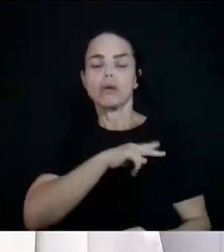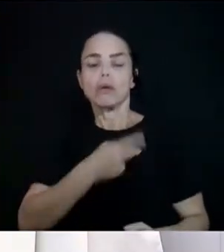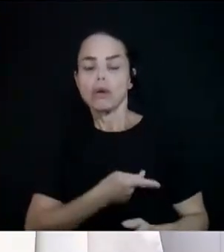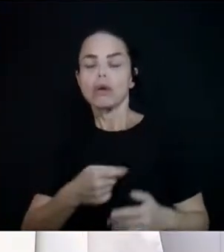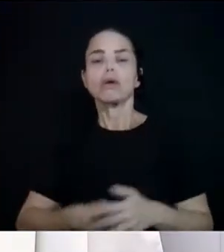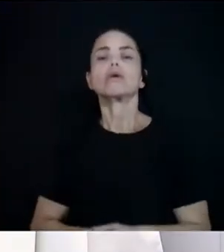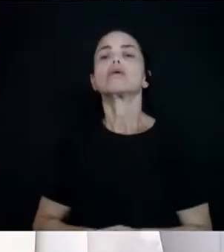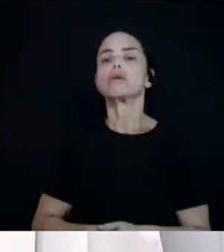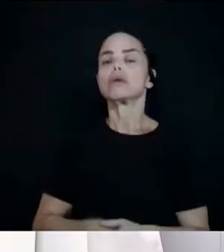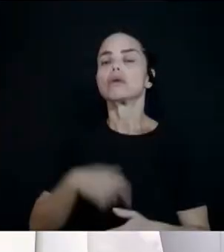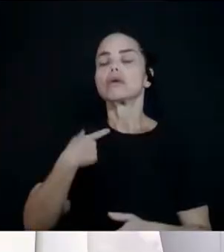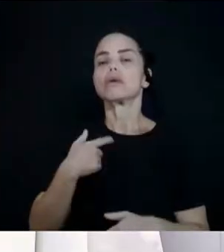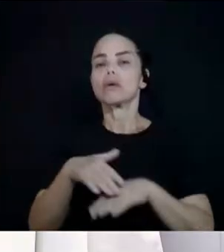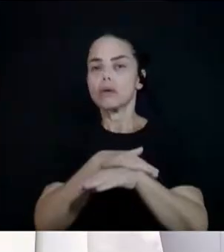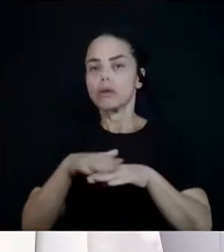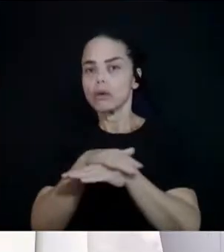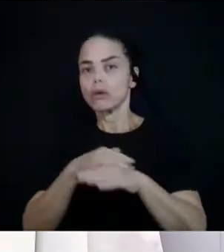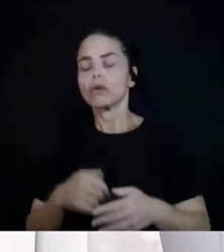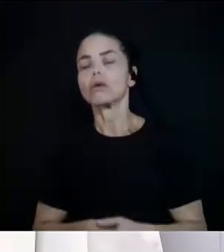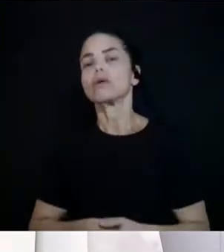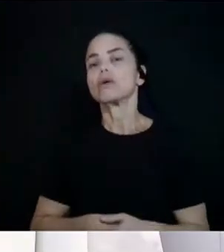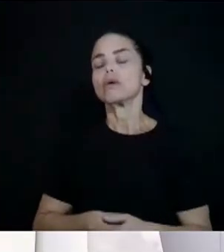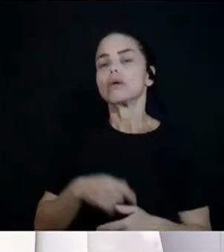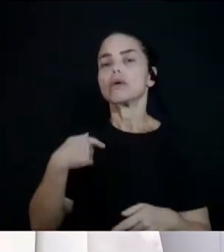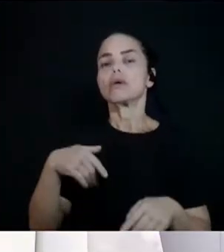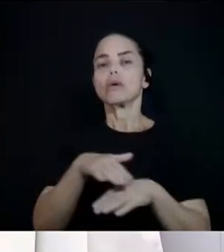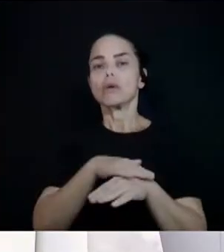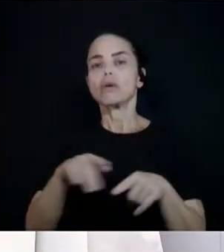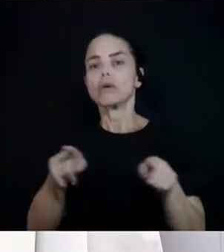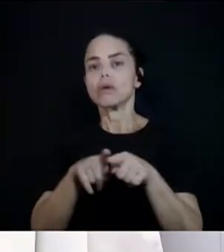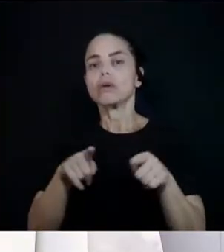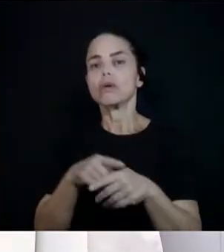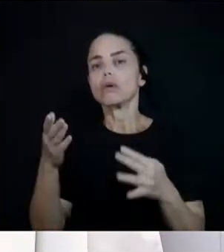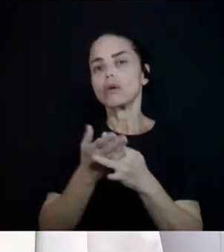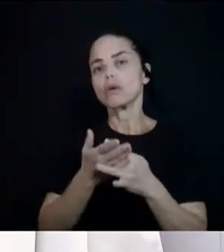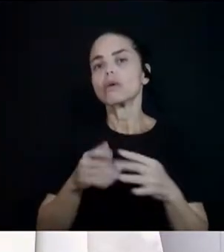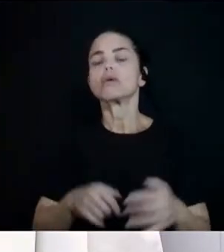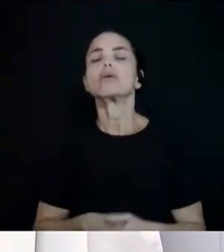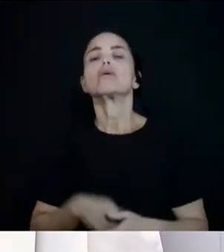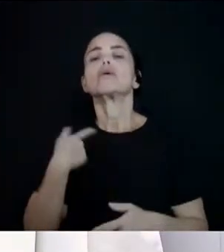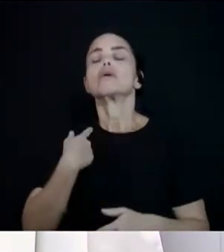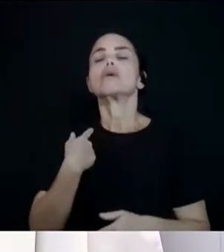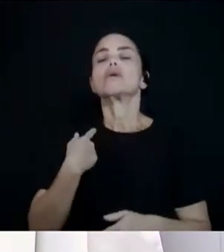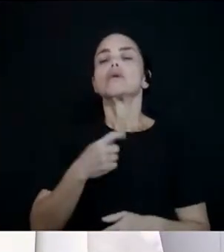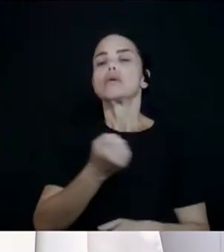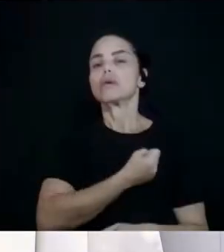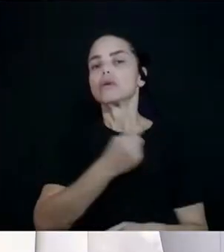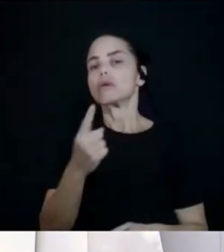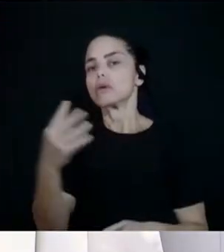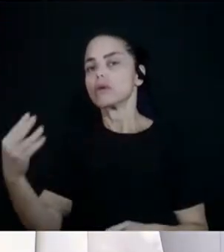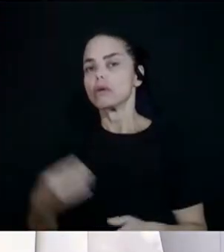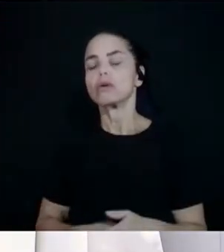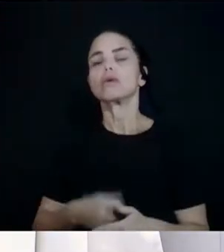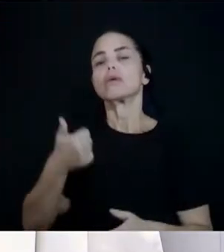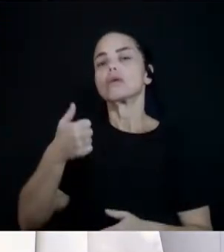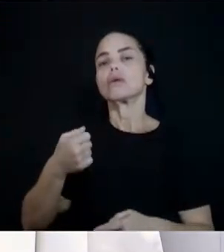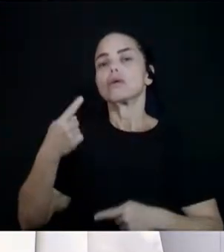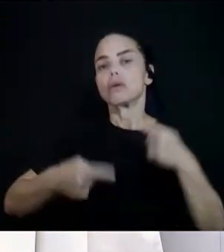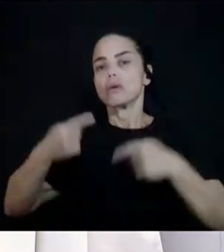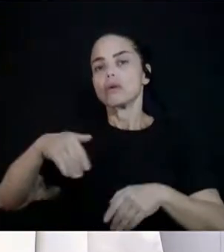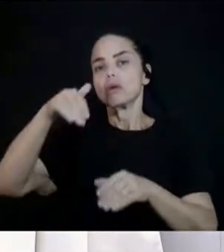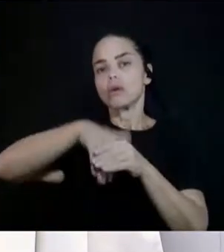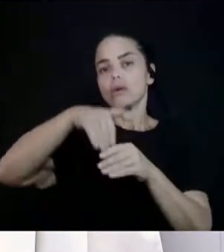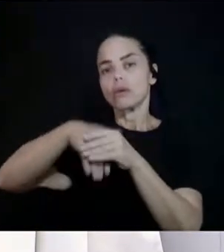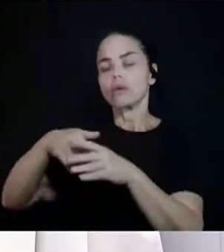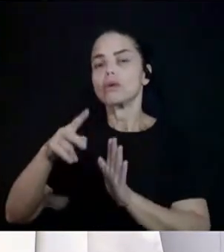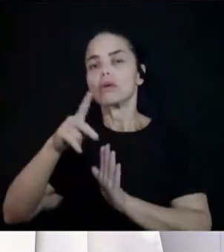gente. Também ele conversou conosco no intervalo regimental sobre o item 14, primeira discussão e votação, projeto de